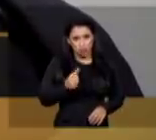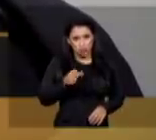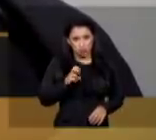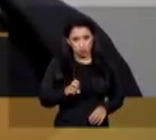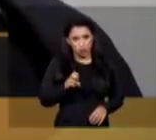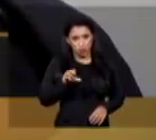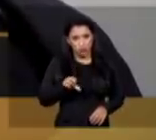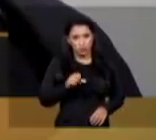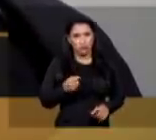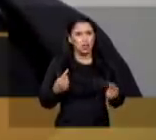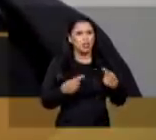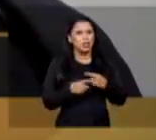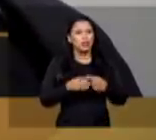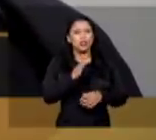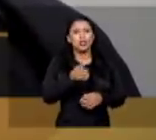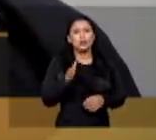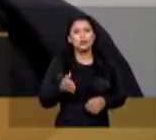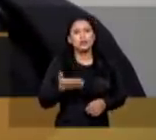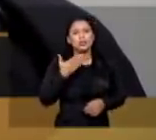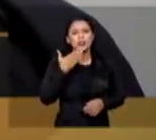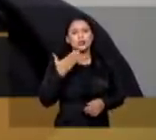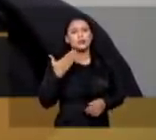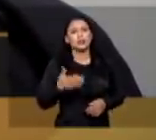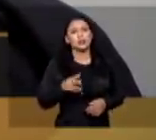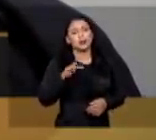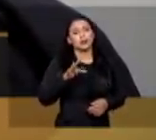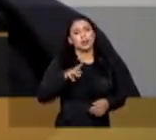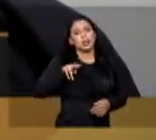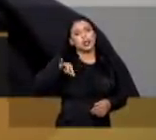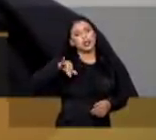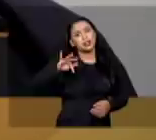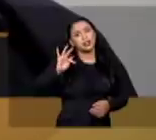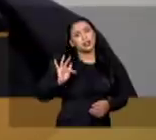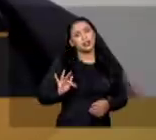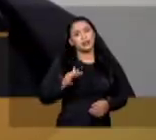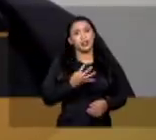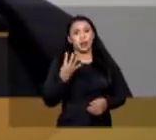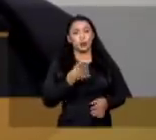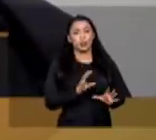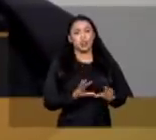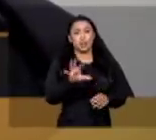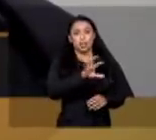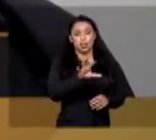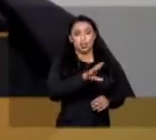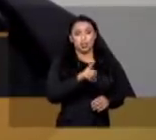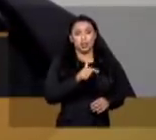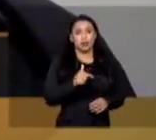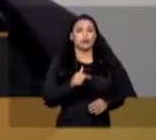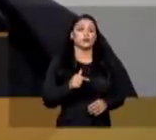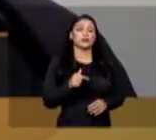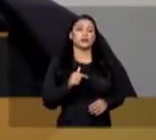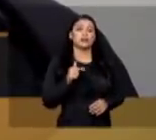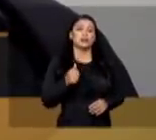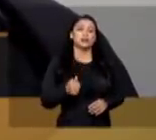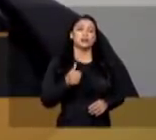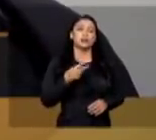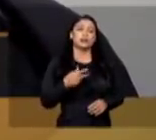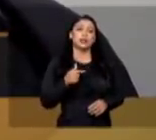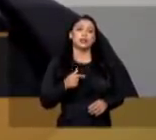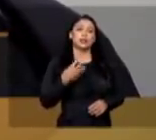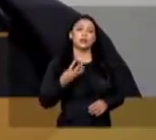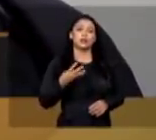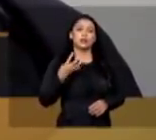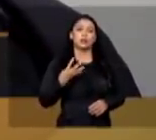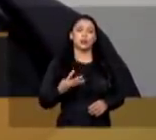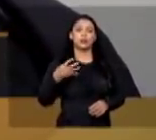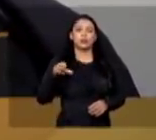178.596, questionam-se nulidades do julgamento da apelação pelo TRF da 4ª Região. No HC 184.496,